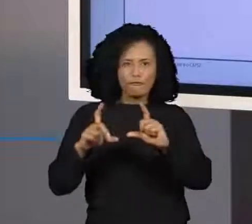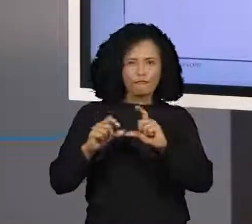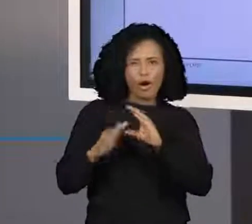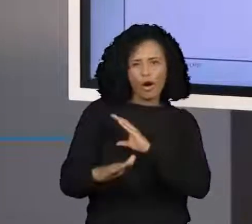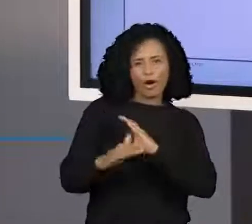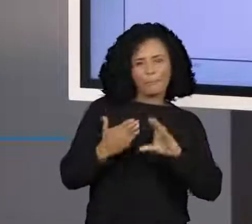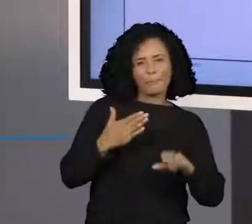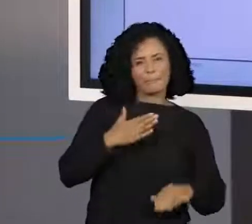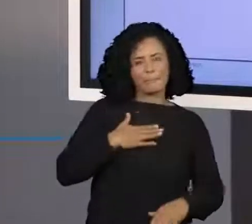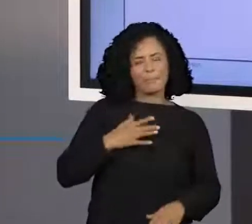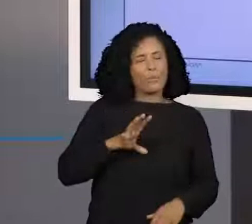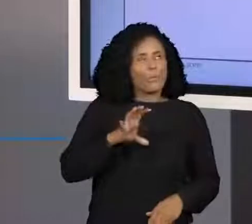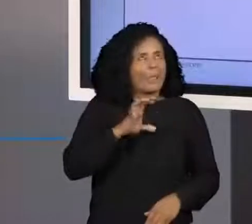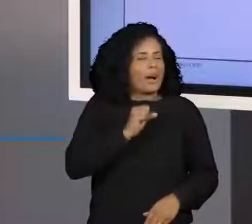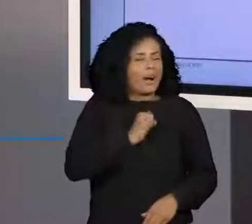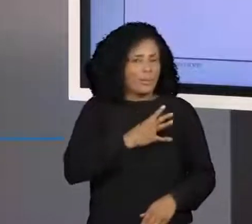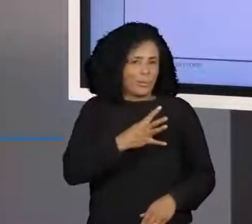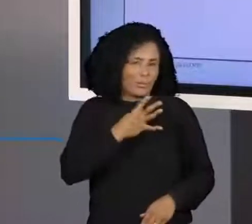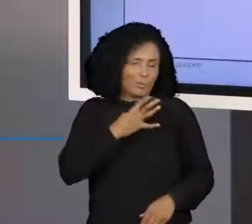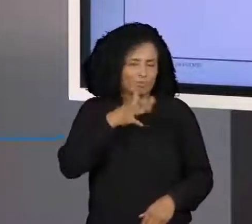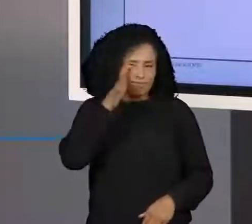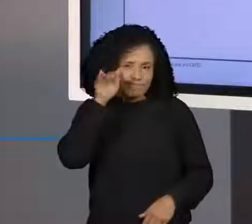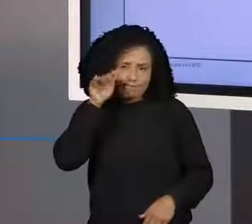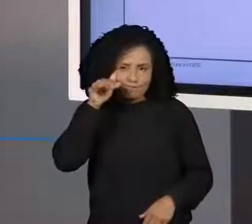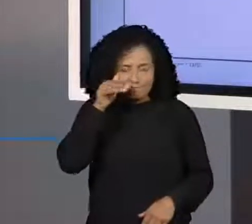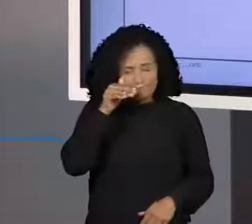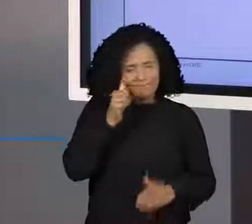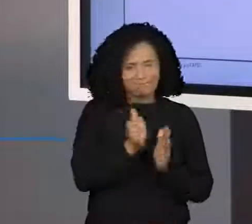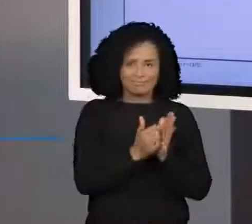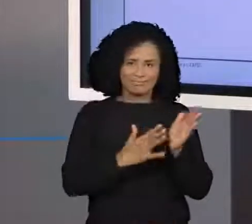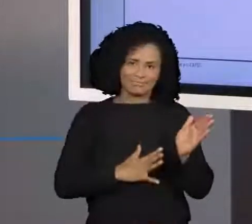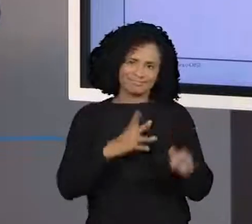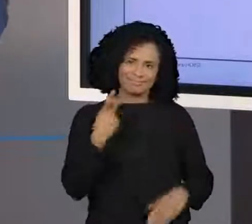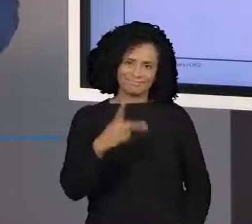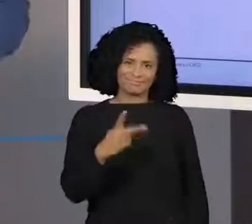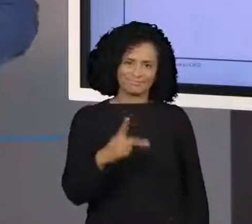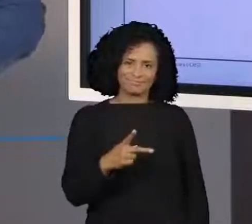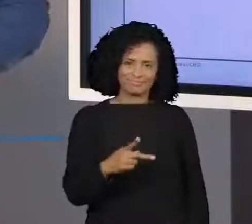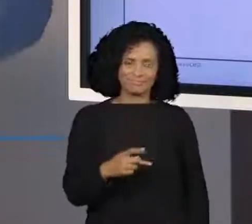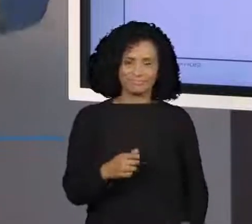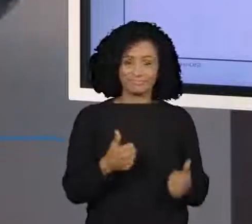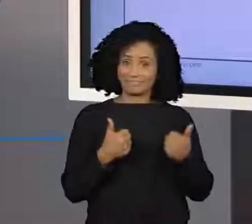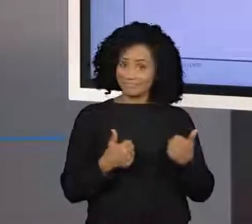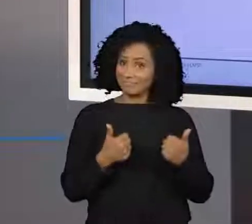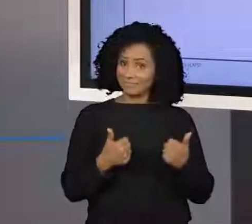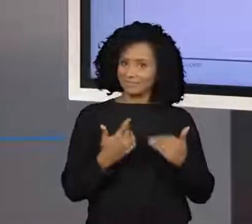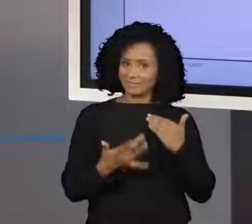você fez esse desafio. Então, @sebanunes. Procura aí o professor Seba.